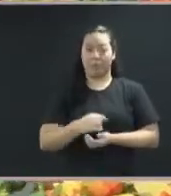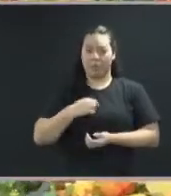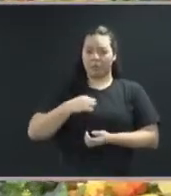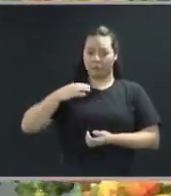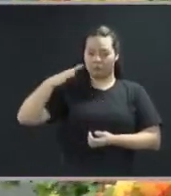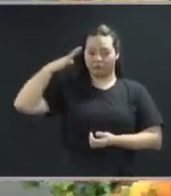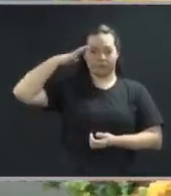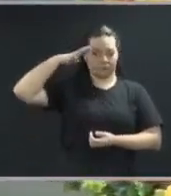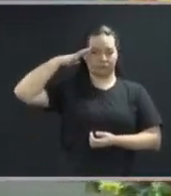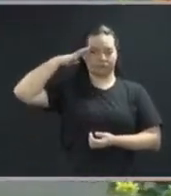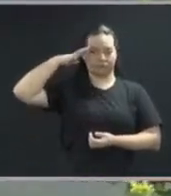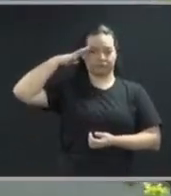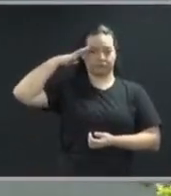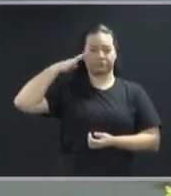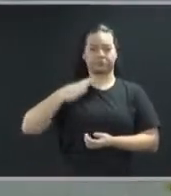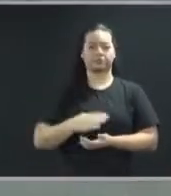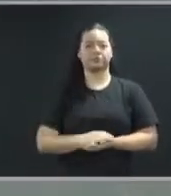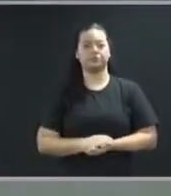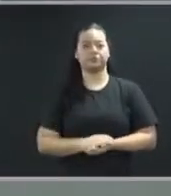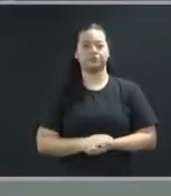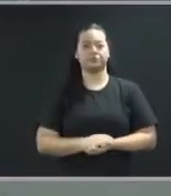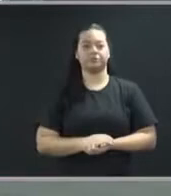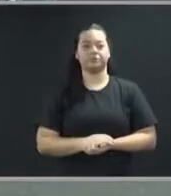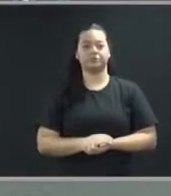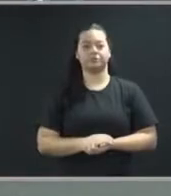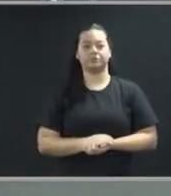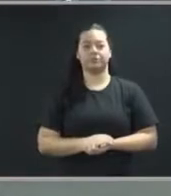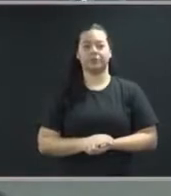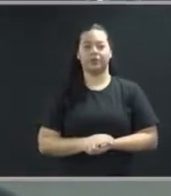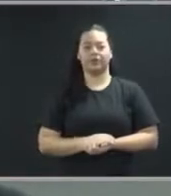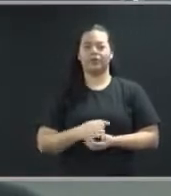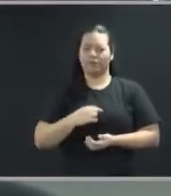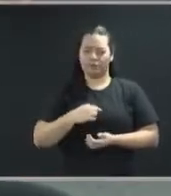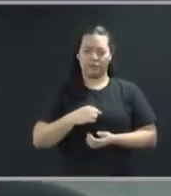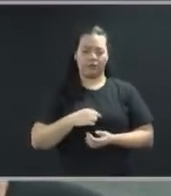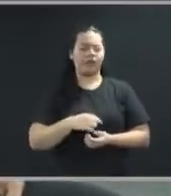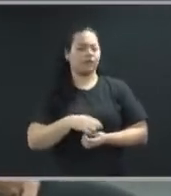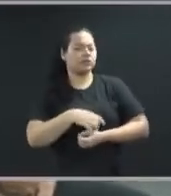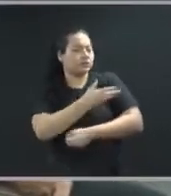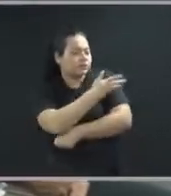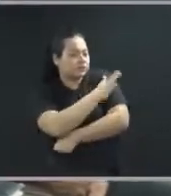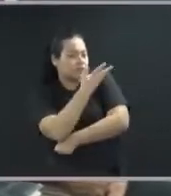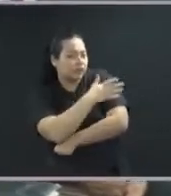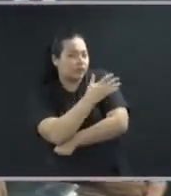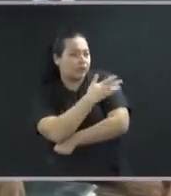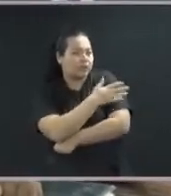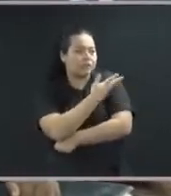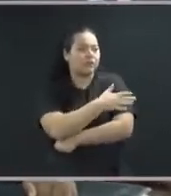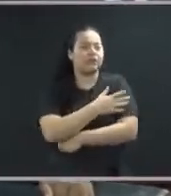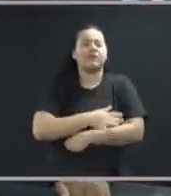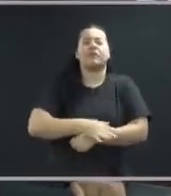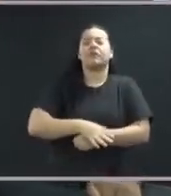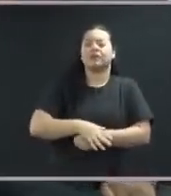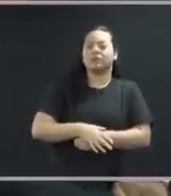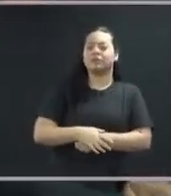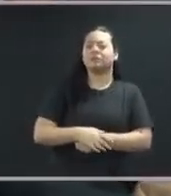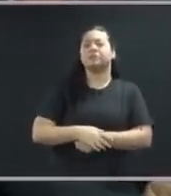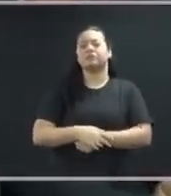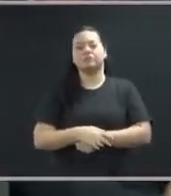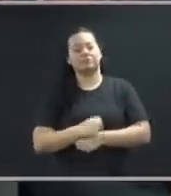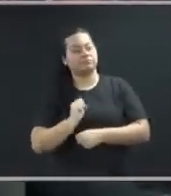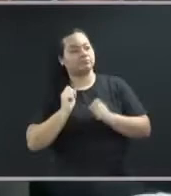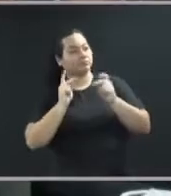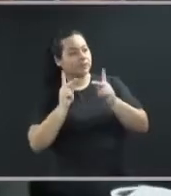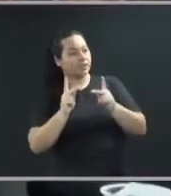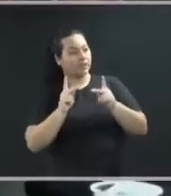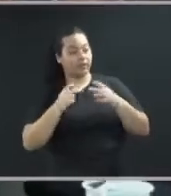Armadas e eu passei um período lá que todo mundo passa de treinamento. Então, informação e tal. E chega uma hora que você tira